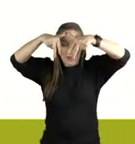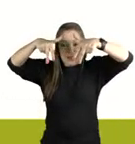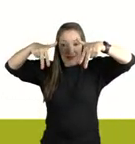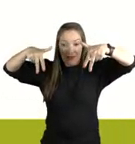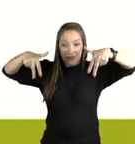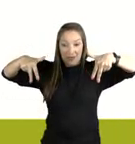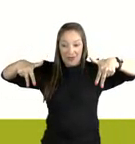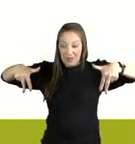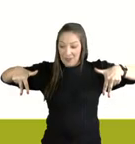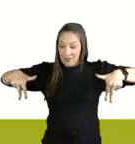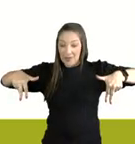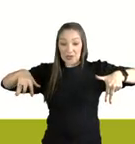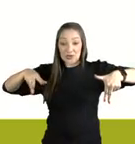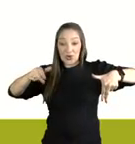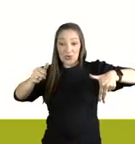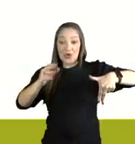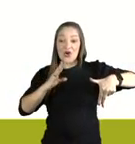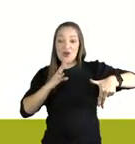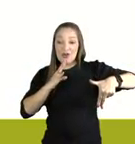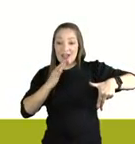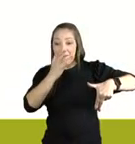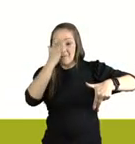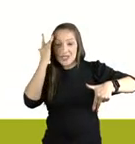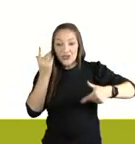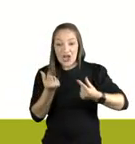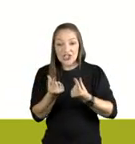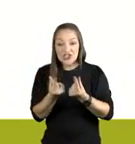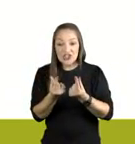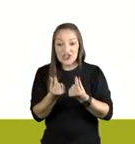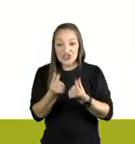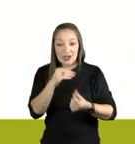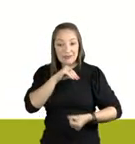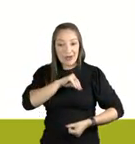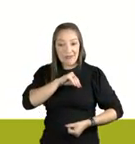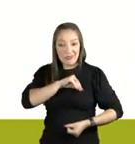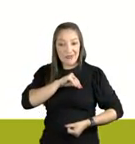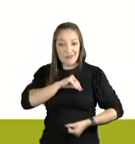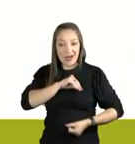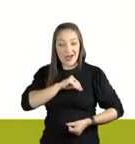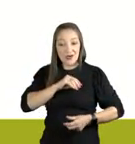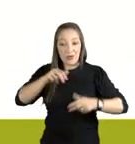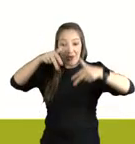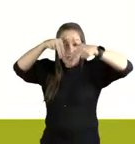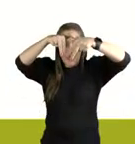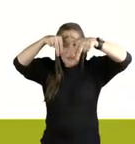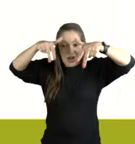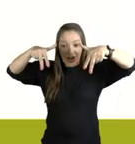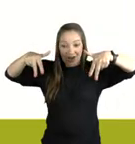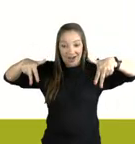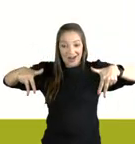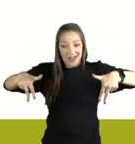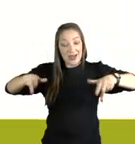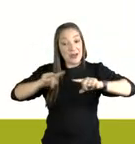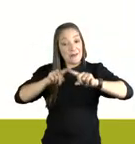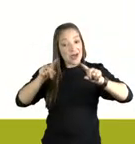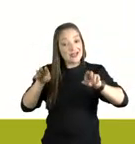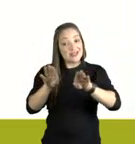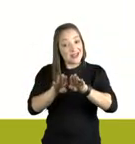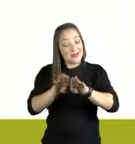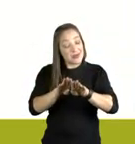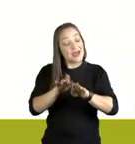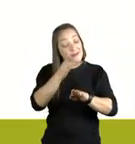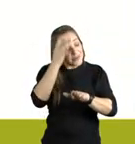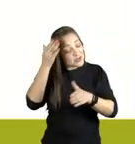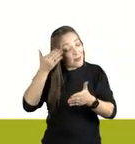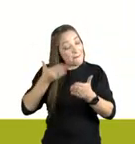dinheiro com pirâmide, mas também todo mundo conhece de pessoas que perderam dinheiro com pirâmide. Né? Então, a gente não tem confiança